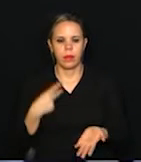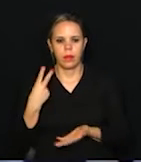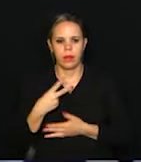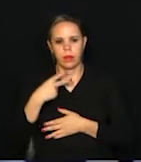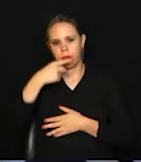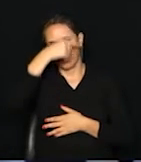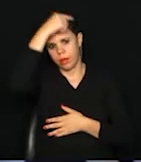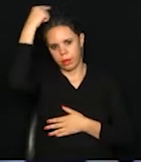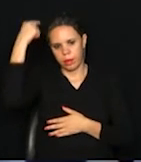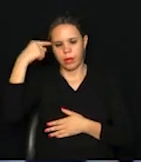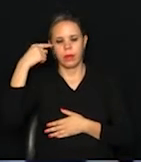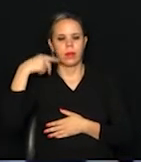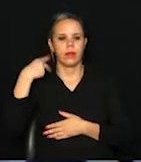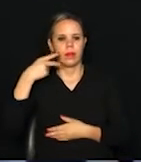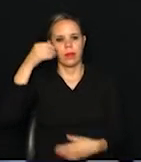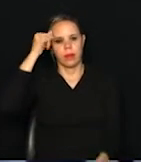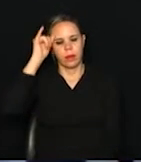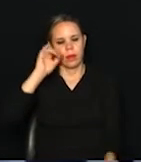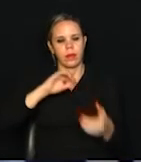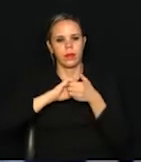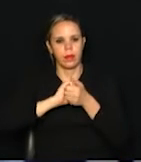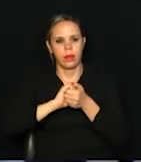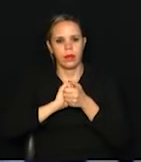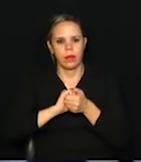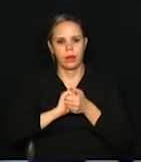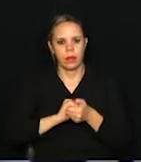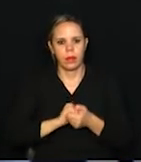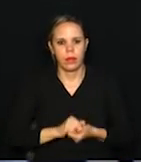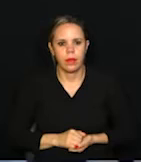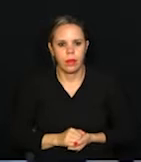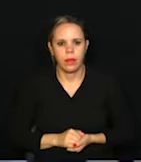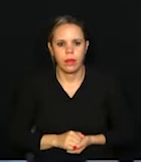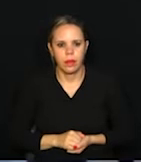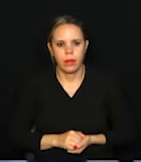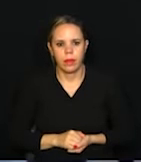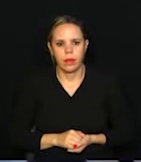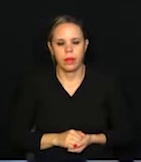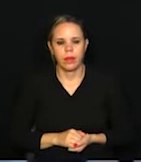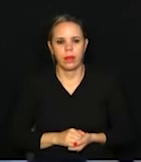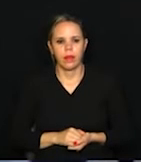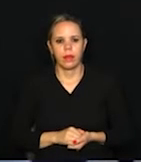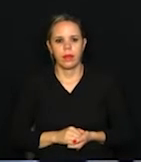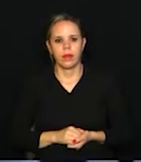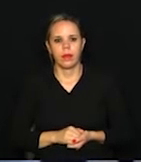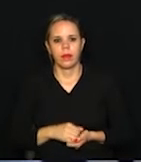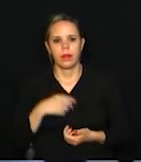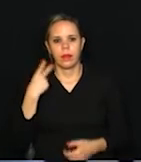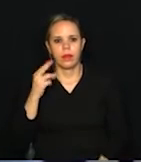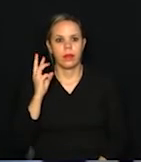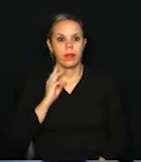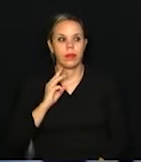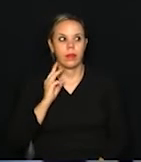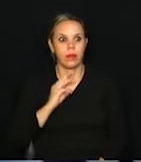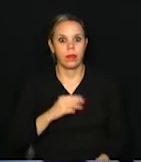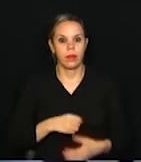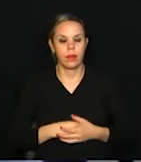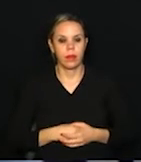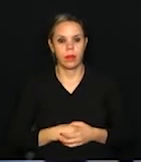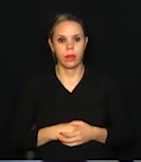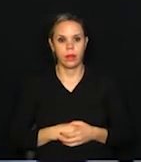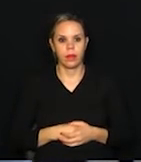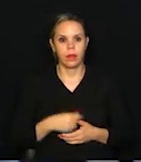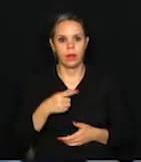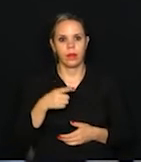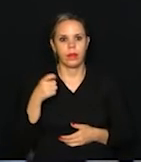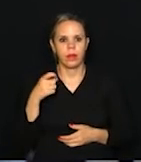Paulo Búfalo, que é cumprimento, o vereador Cecílio também, nosso ex-funcionário